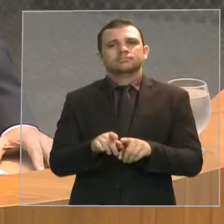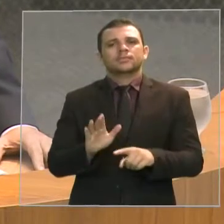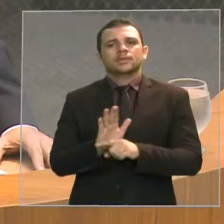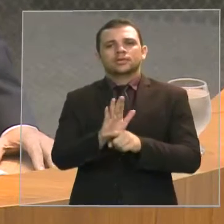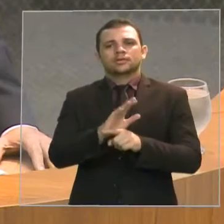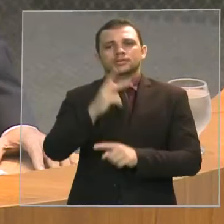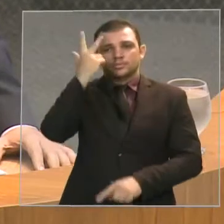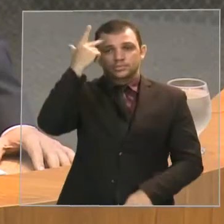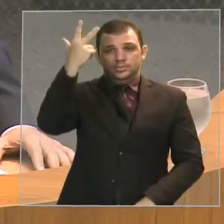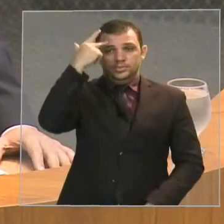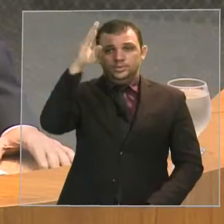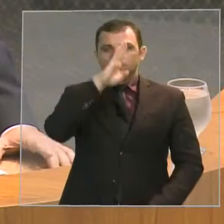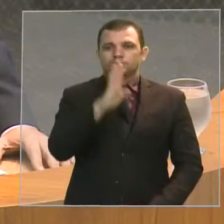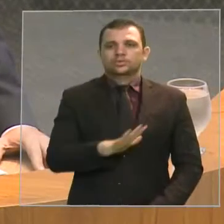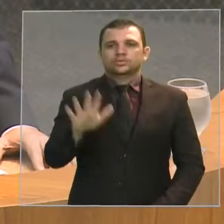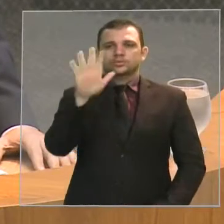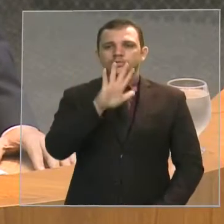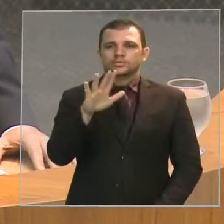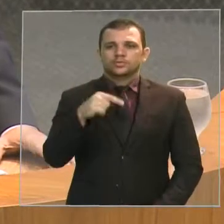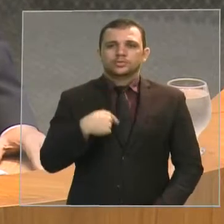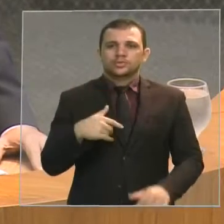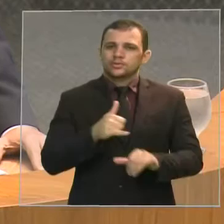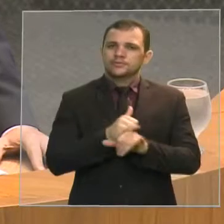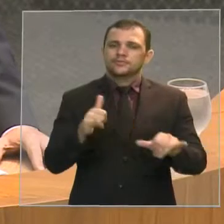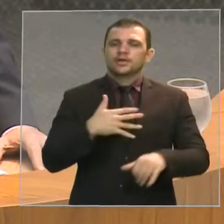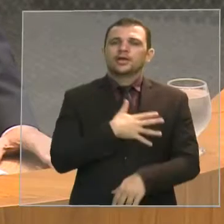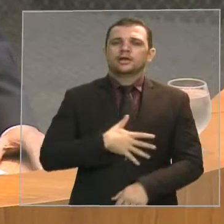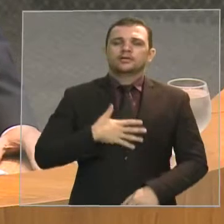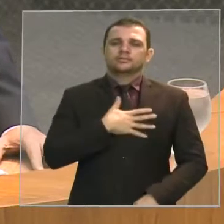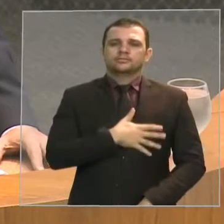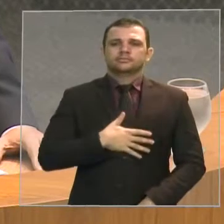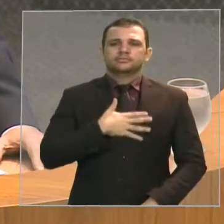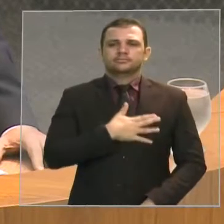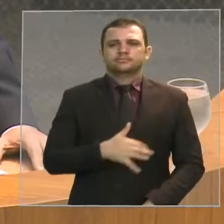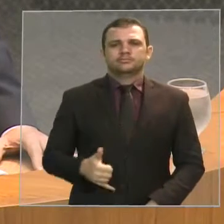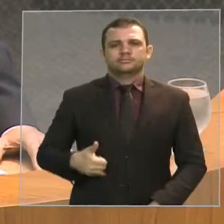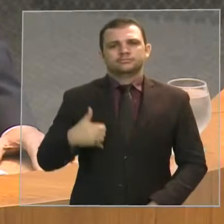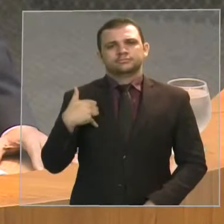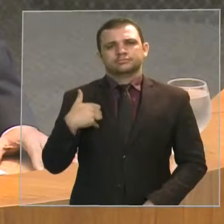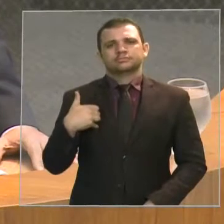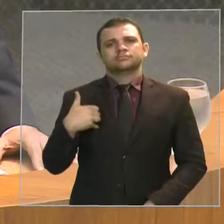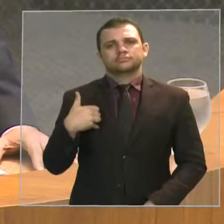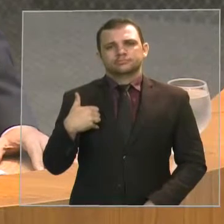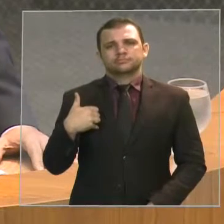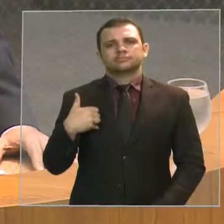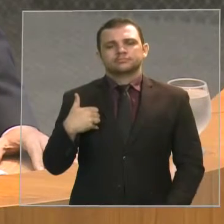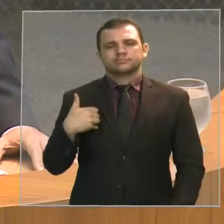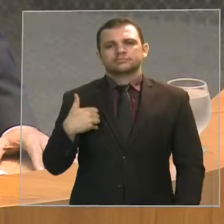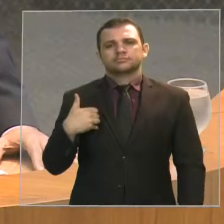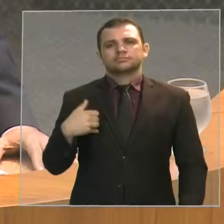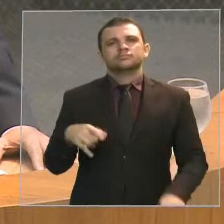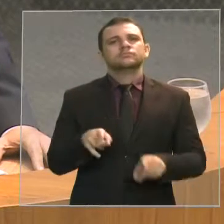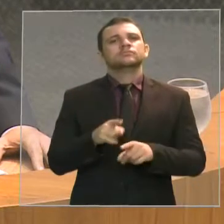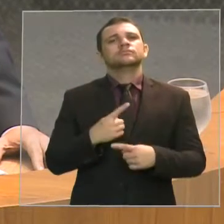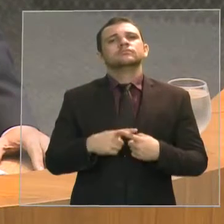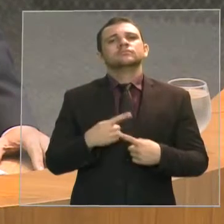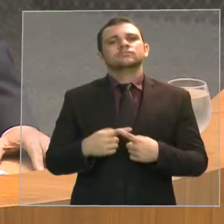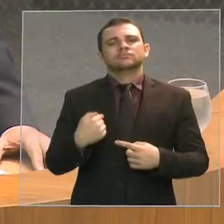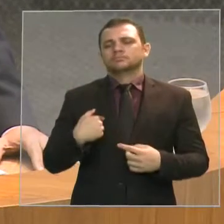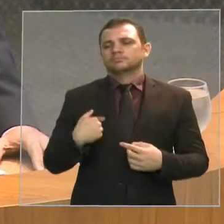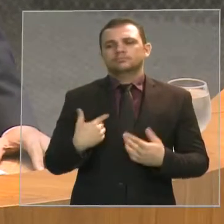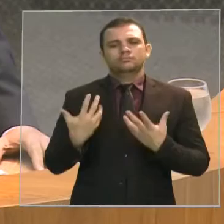país e eu falo isso com muita alegria com muito orgulho e com muita satisfação porque abrir mão desse